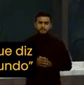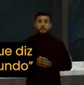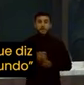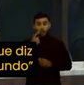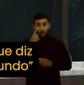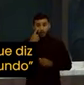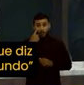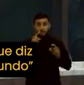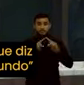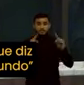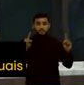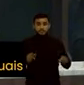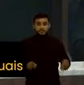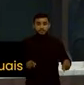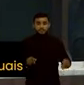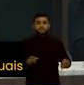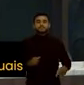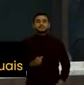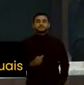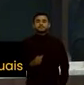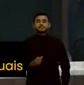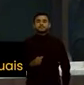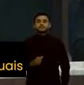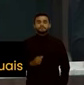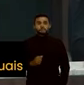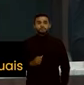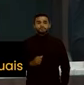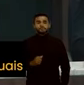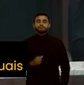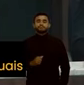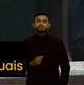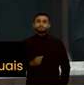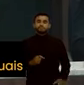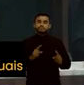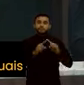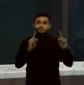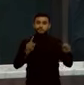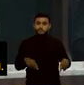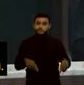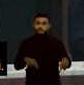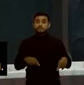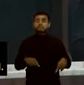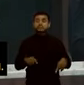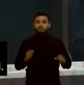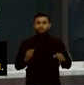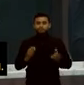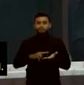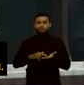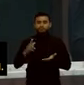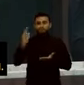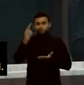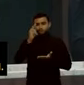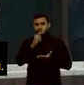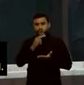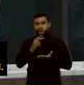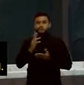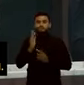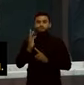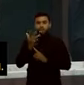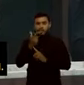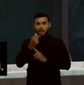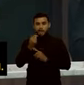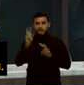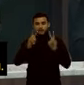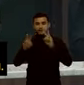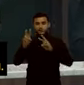a primeira galeria do mundo, é o nome do projeto. É uma exposição em artes visuais sobre a infância trans,